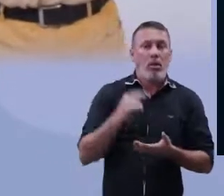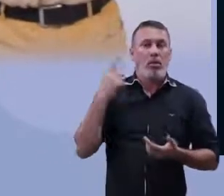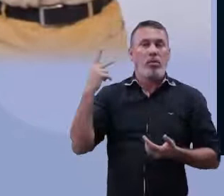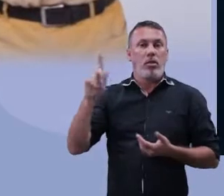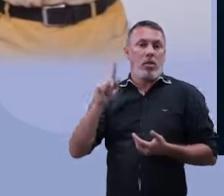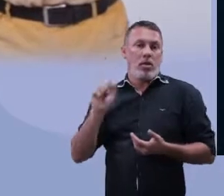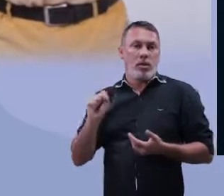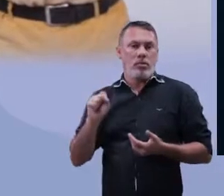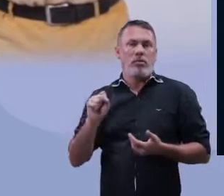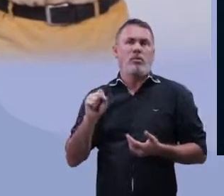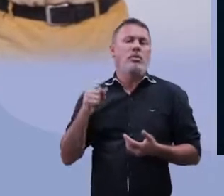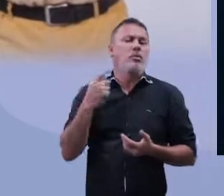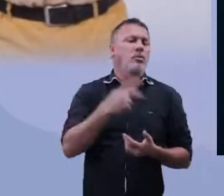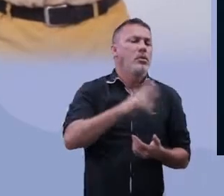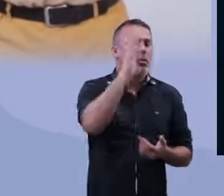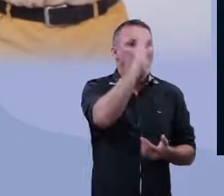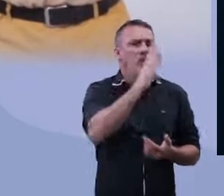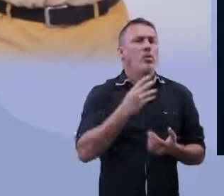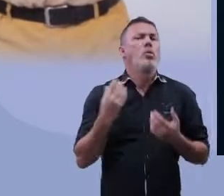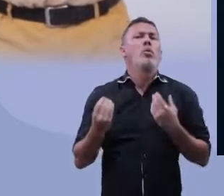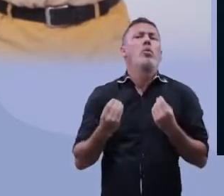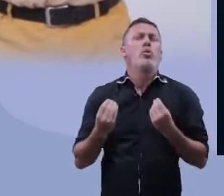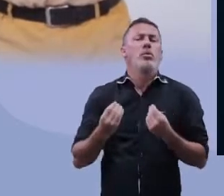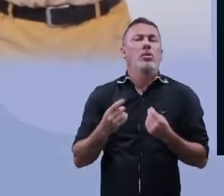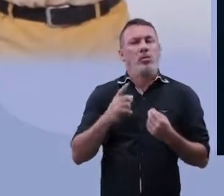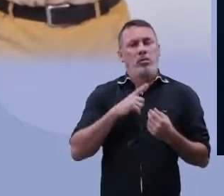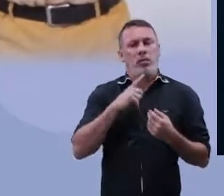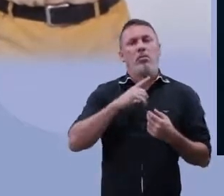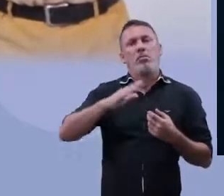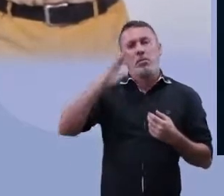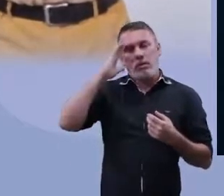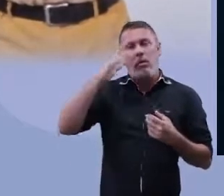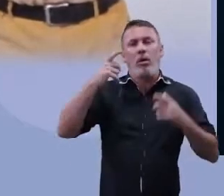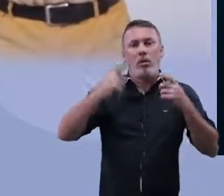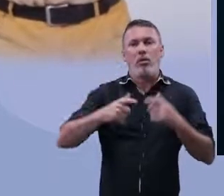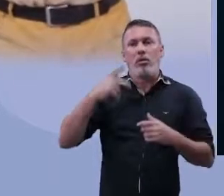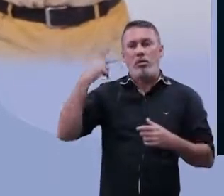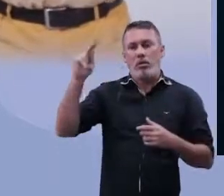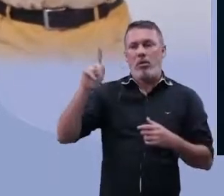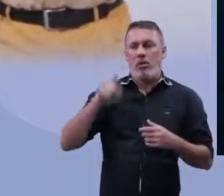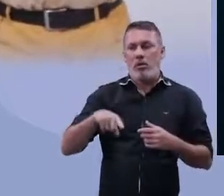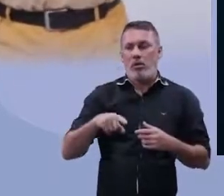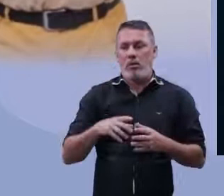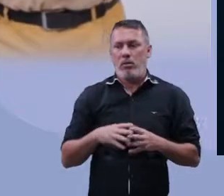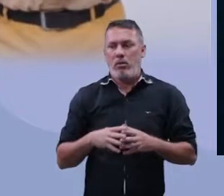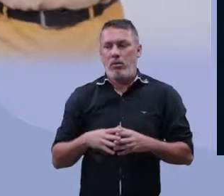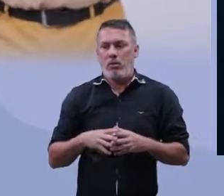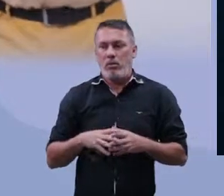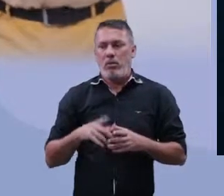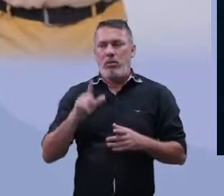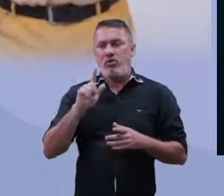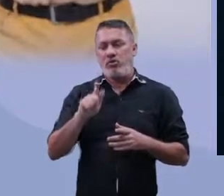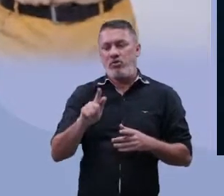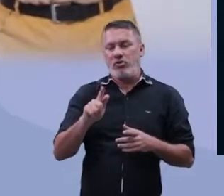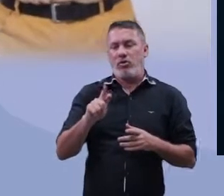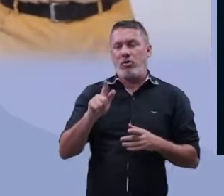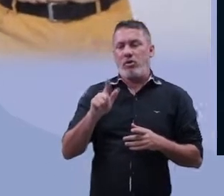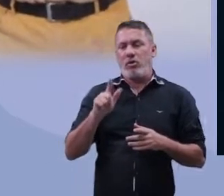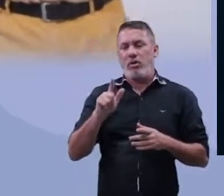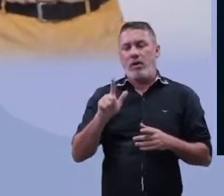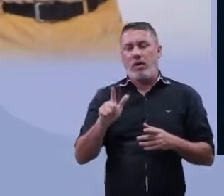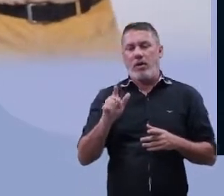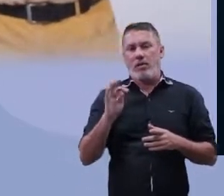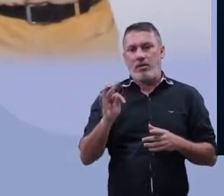boliviano, né, e que chega até nós aqui, principalmente, né, na figura do GLP, que é o